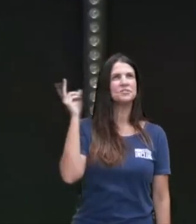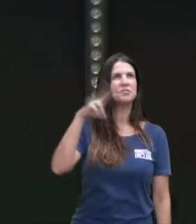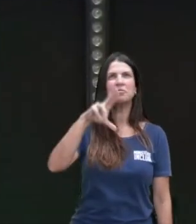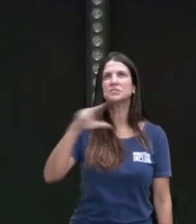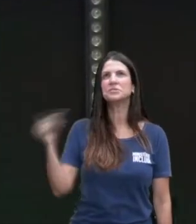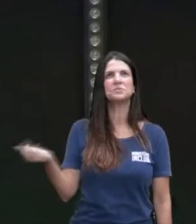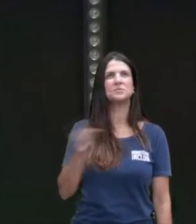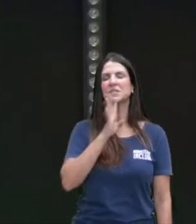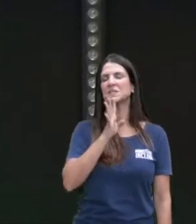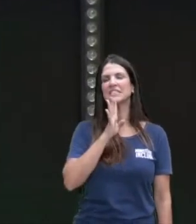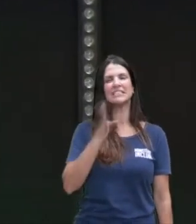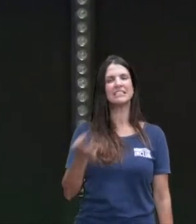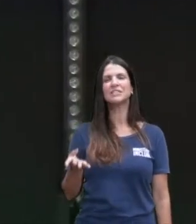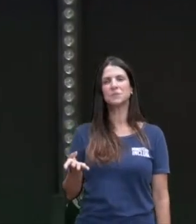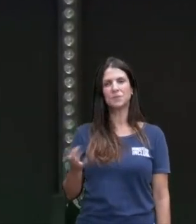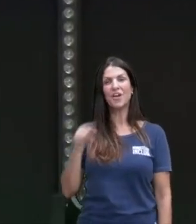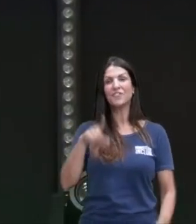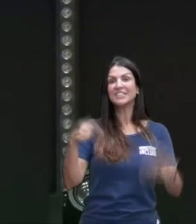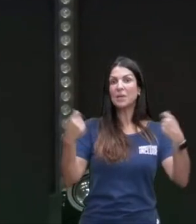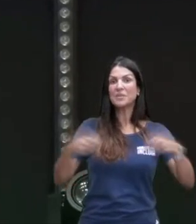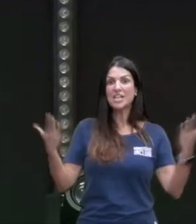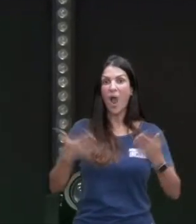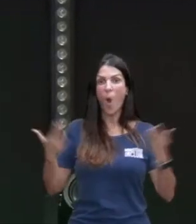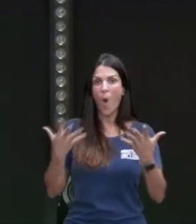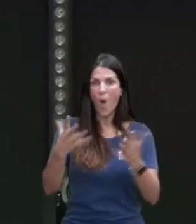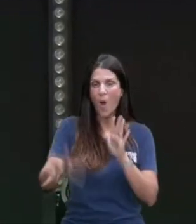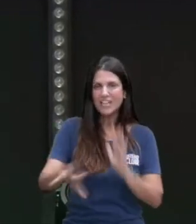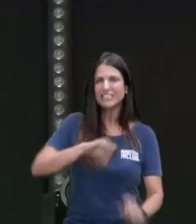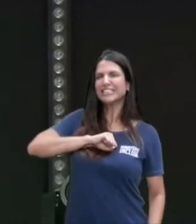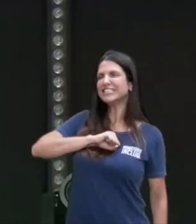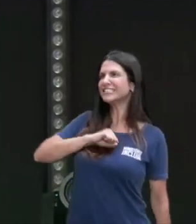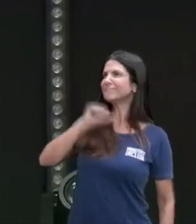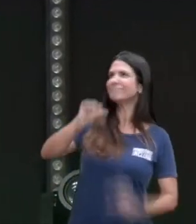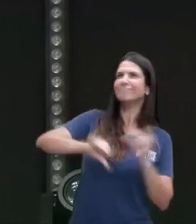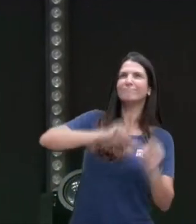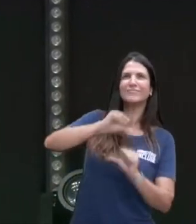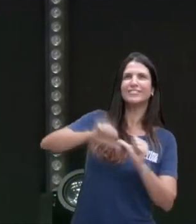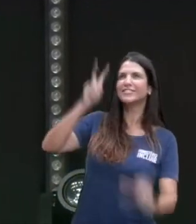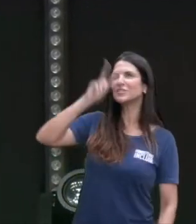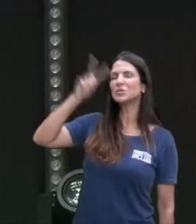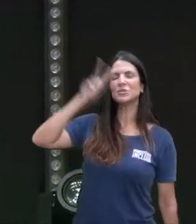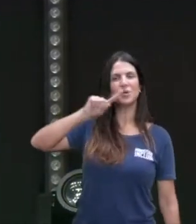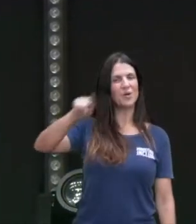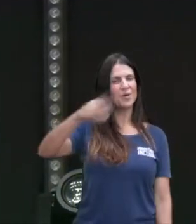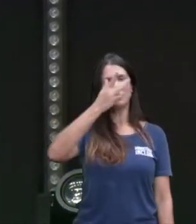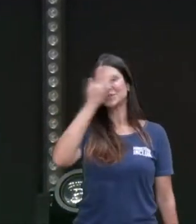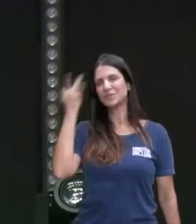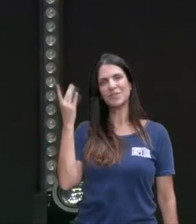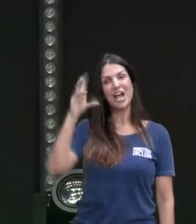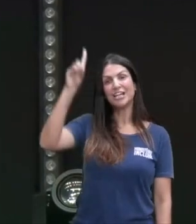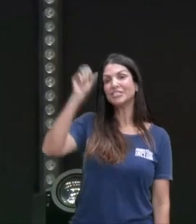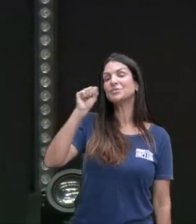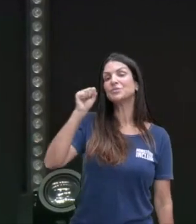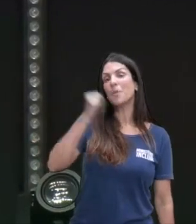história de uma sociedade que você sequer viveu só Deus pode